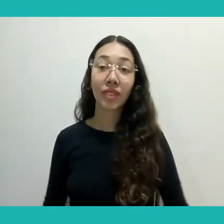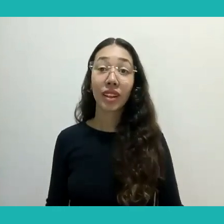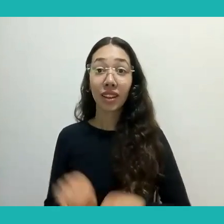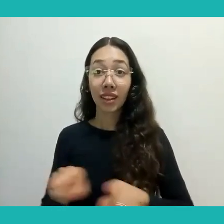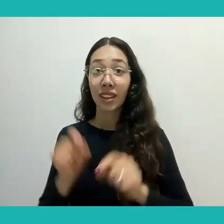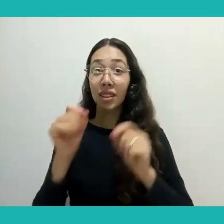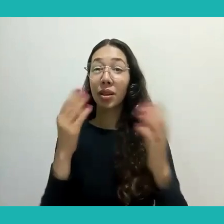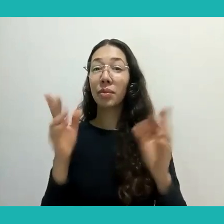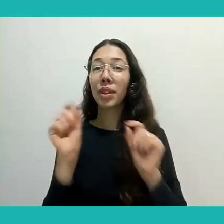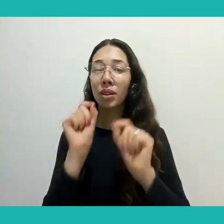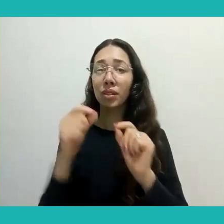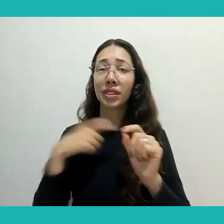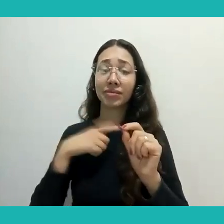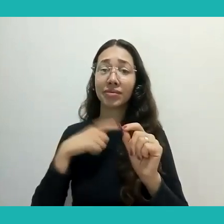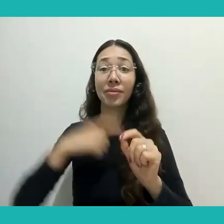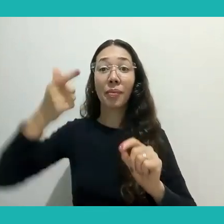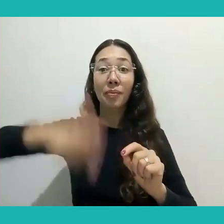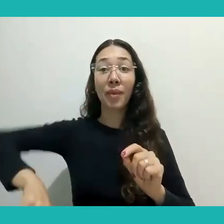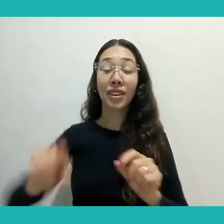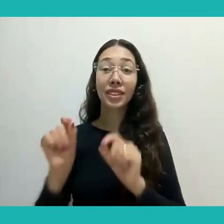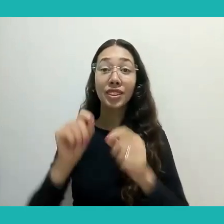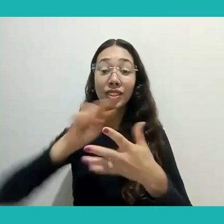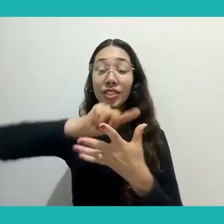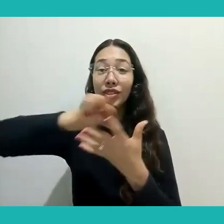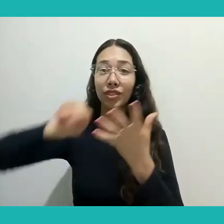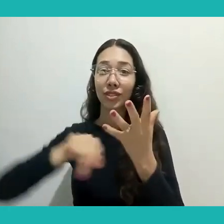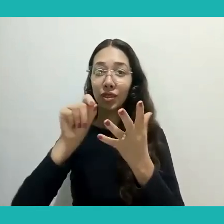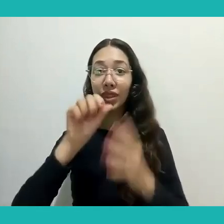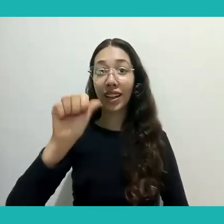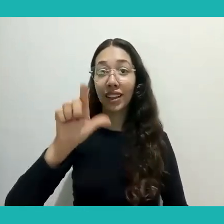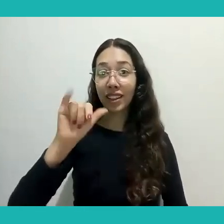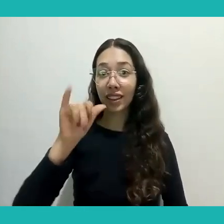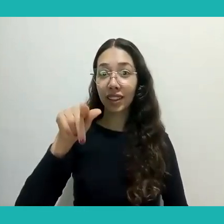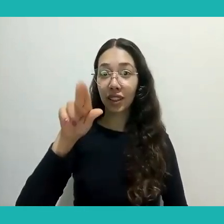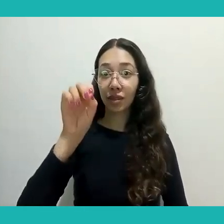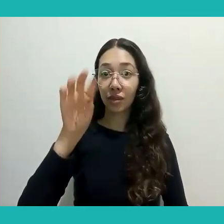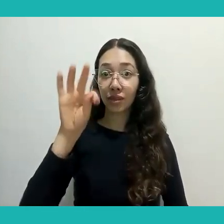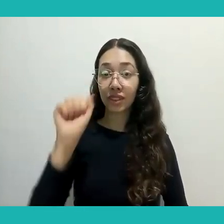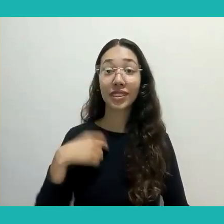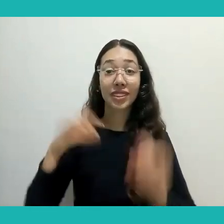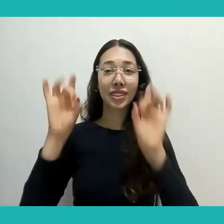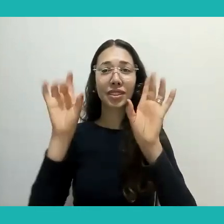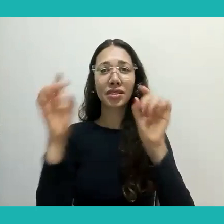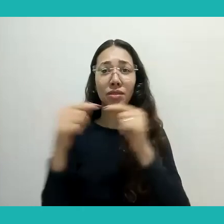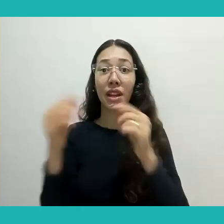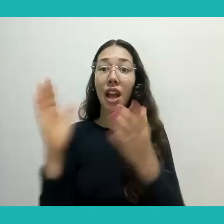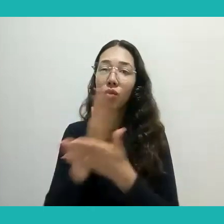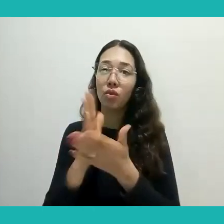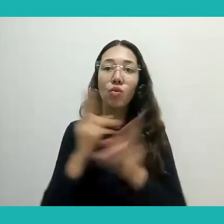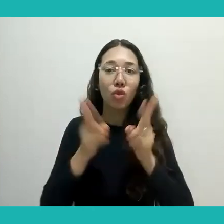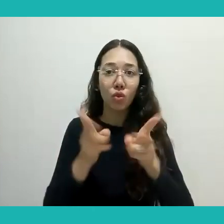paralelamente, então, às alíquotas ordinárias, nós temos as alíquotas especiais, que foram mantidas ou criadas, no caso